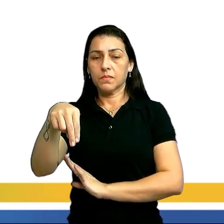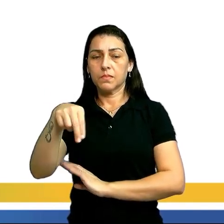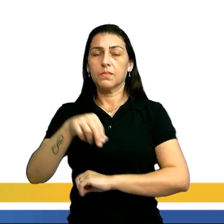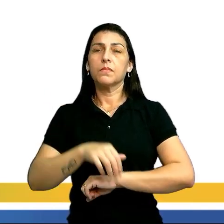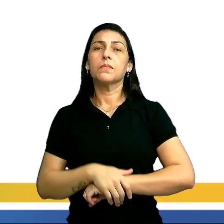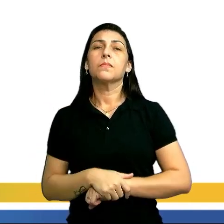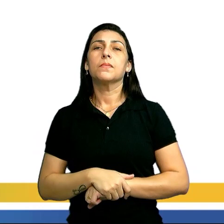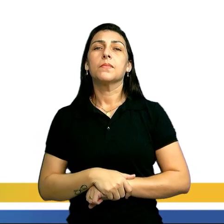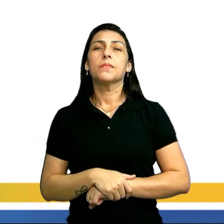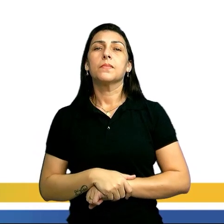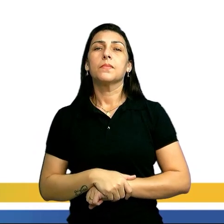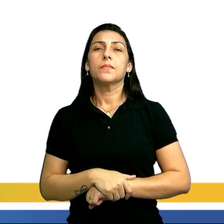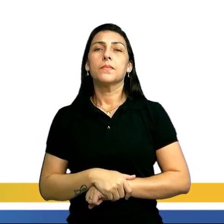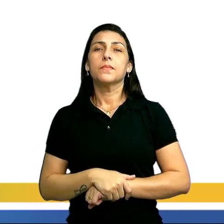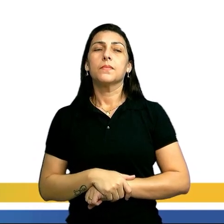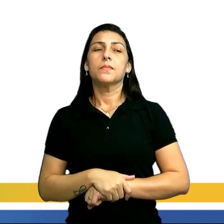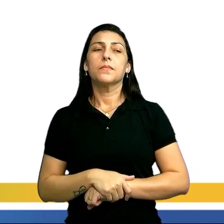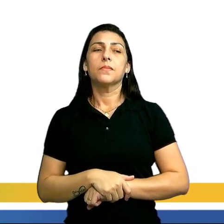1,6 N.